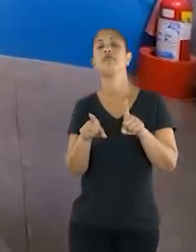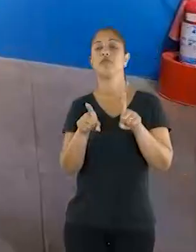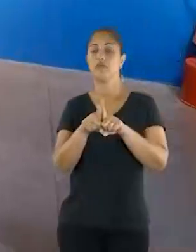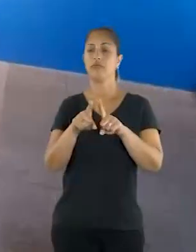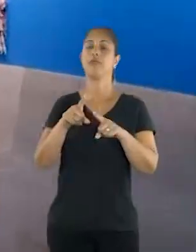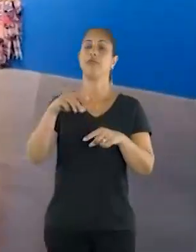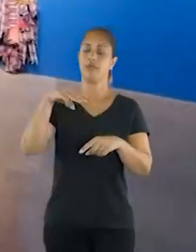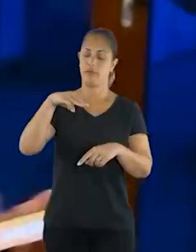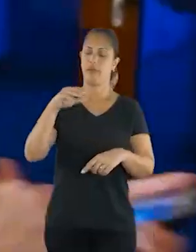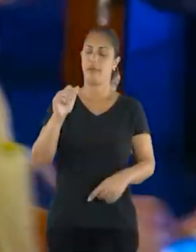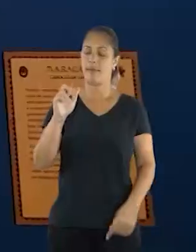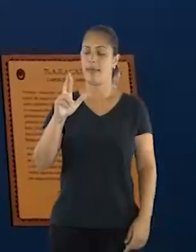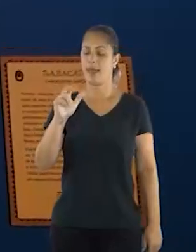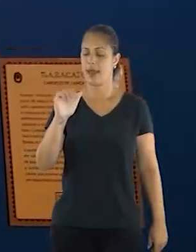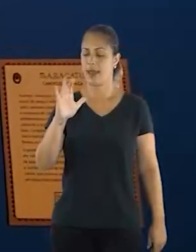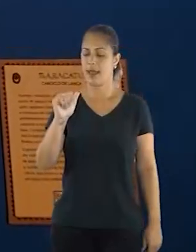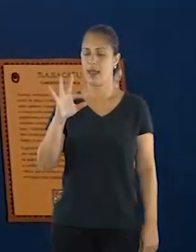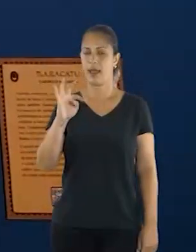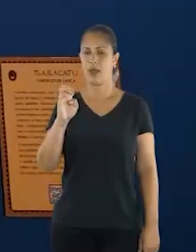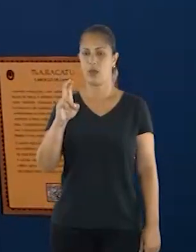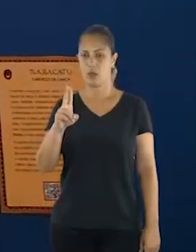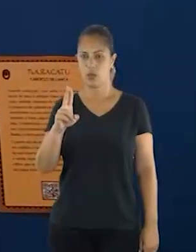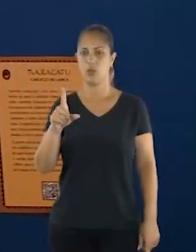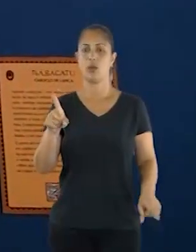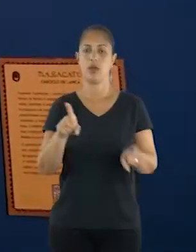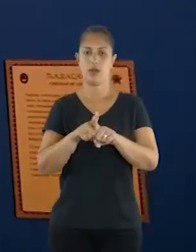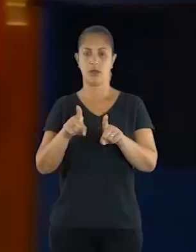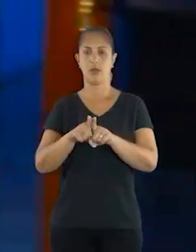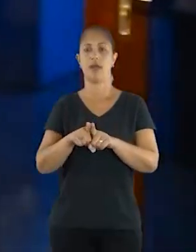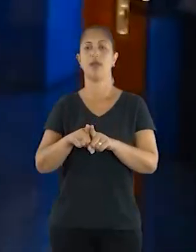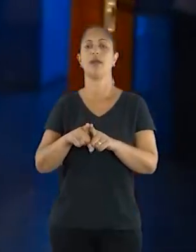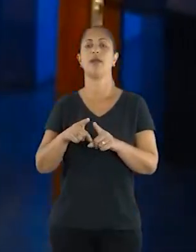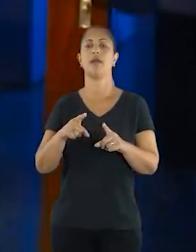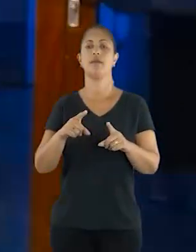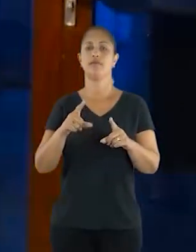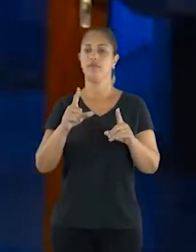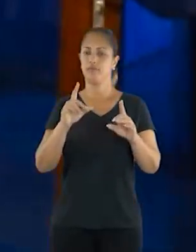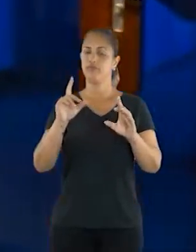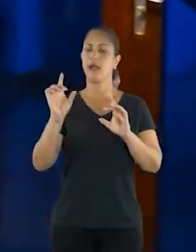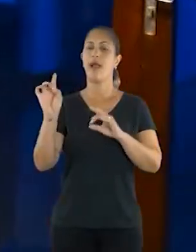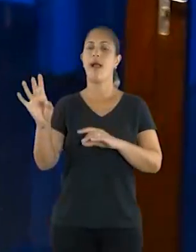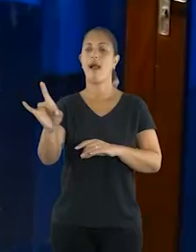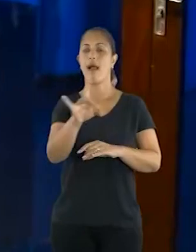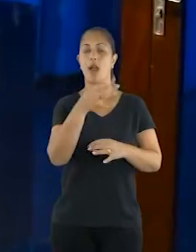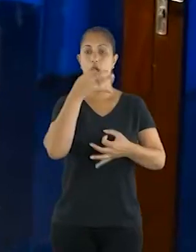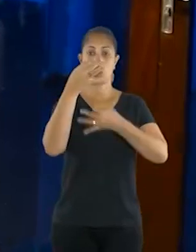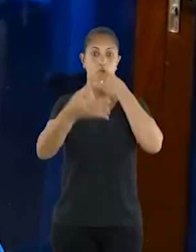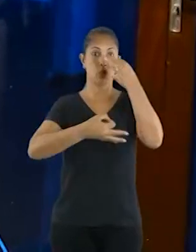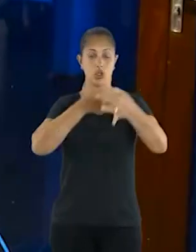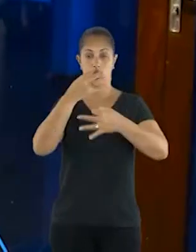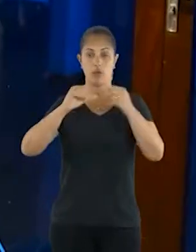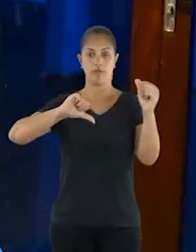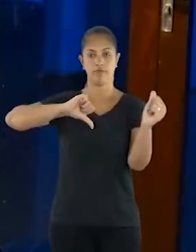do maracatu, do Cavalo Marinho e do Reisado, e os sons eles vão